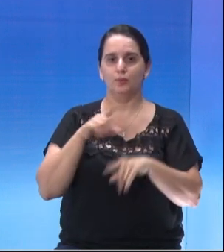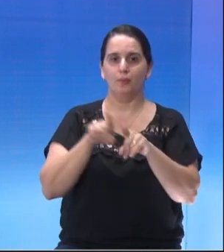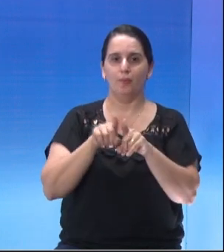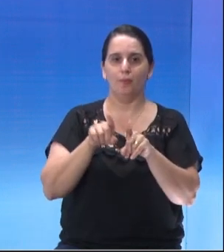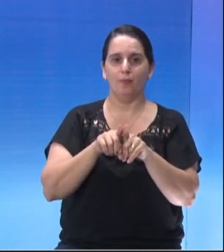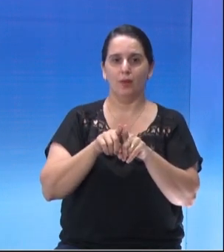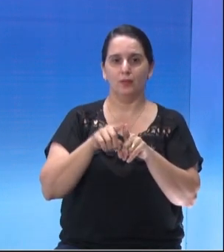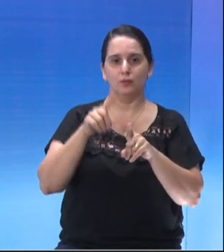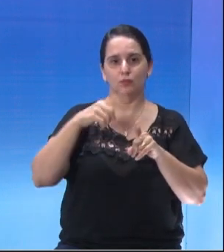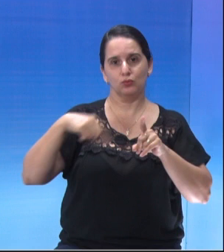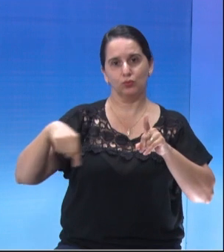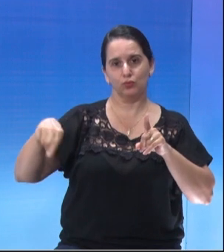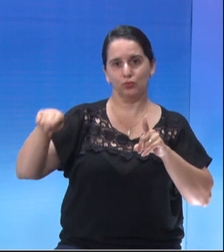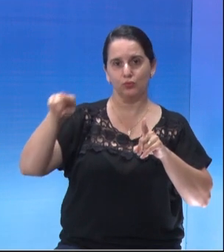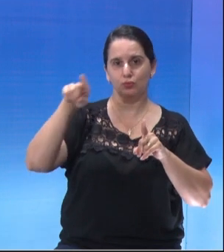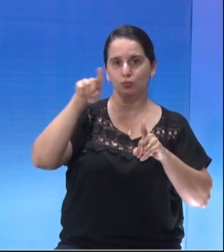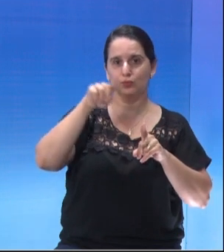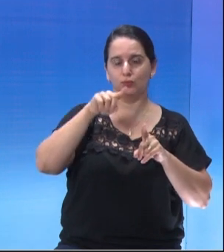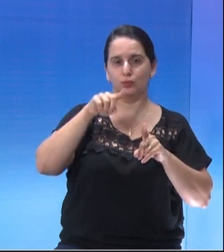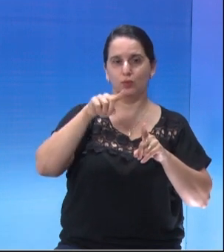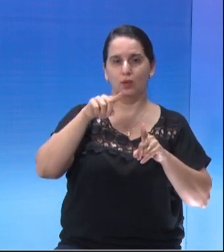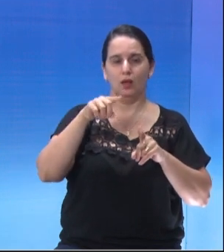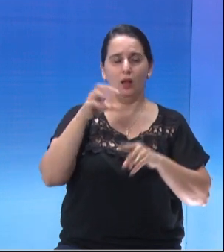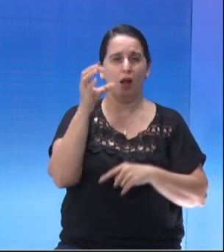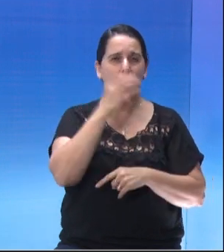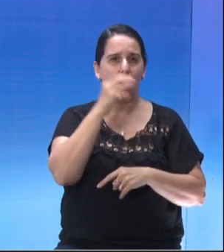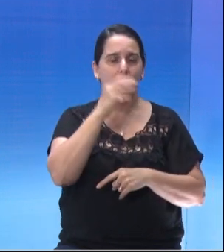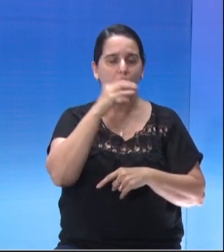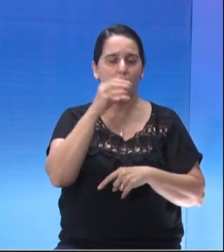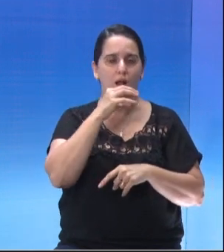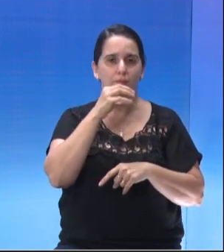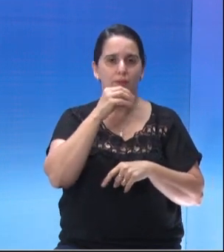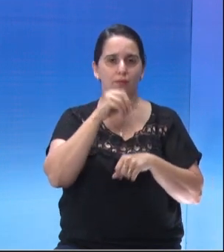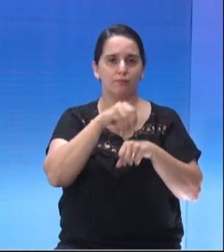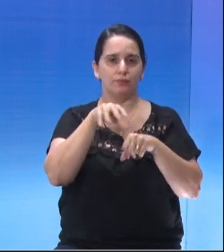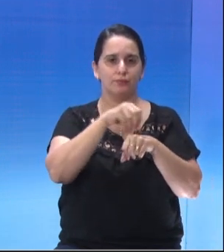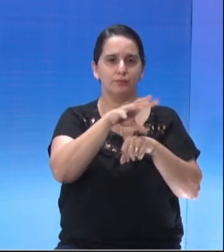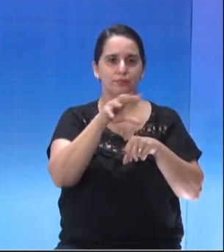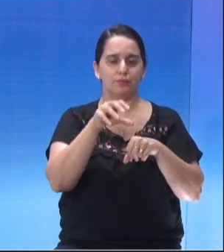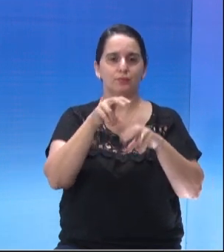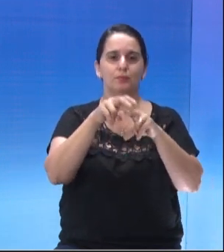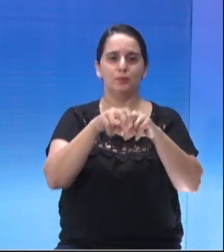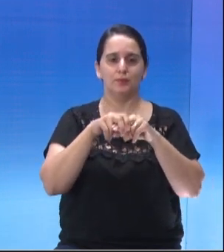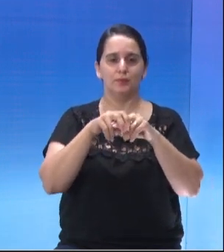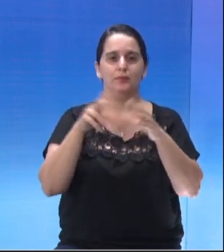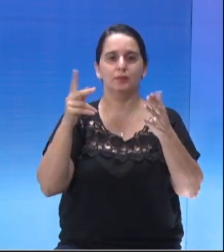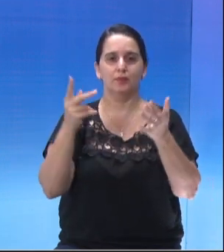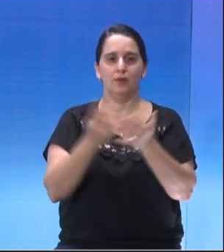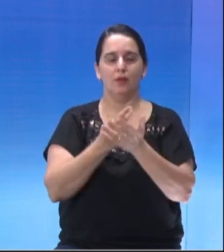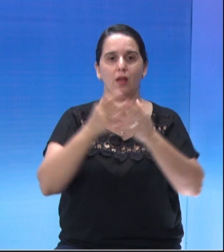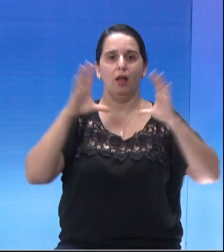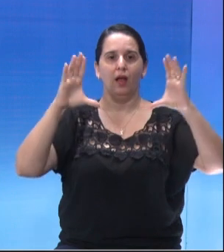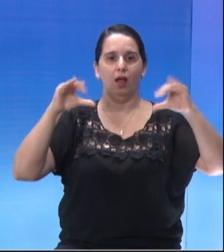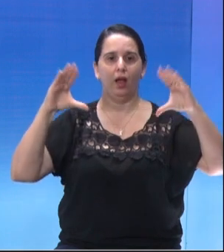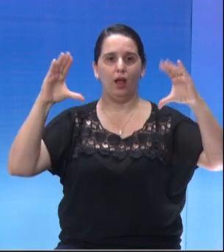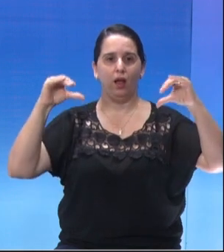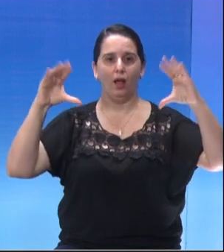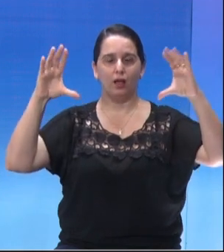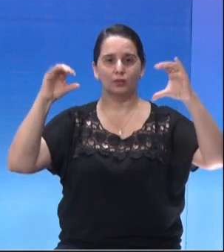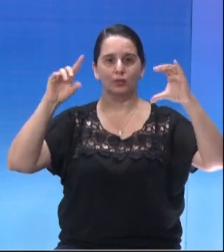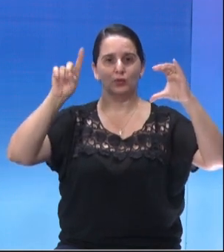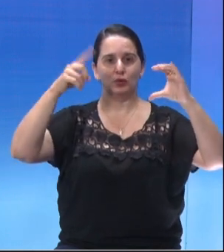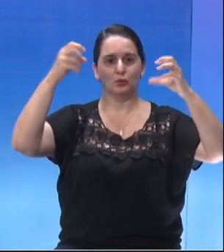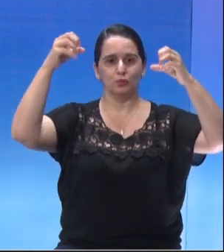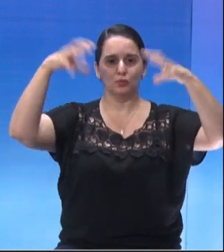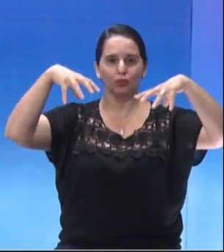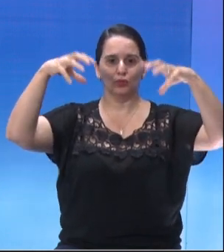existentes. Porém, essa interação ocorre em uma escala muito grande. Por isso que há a formação das nuvens